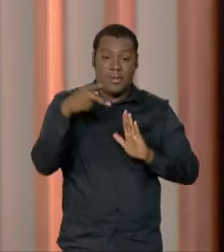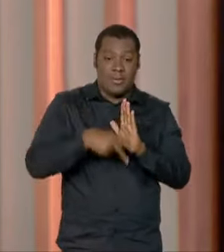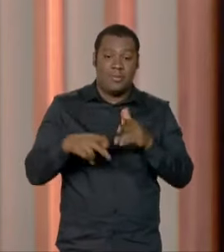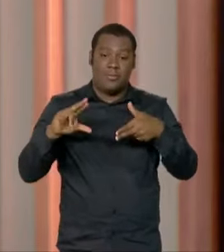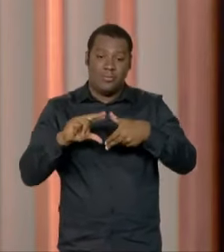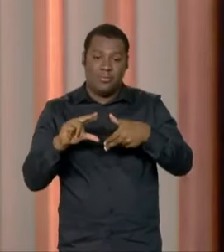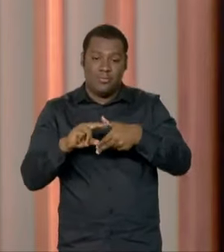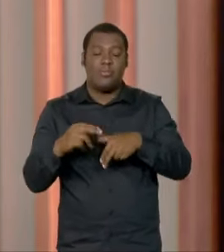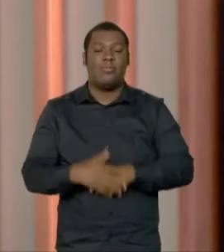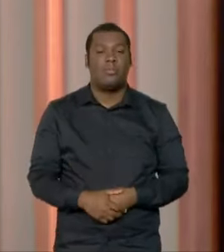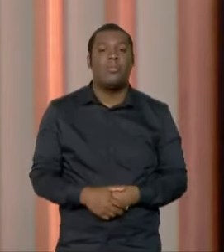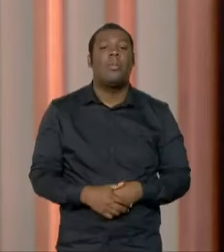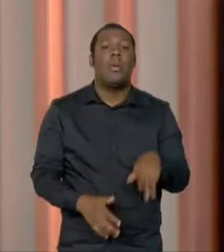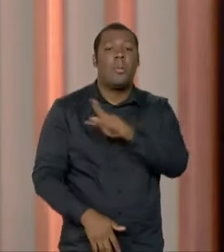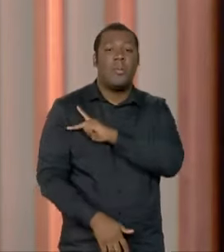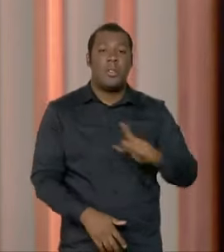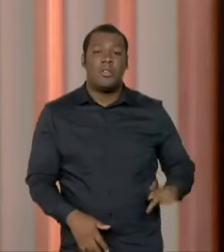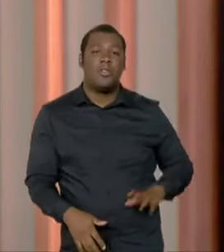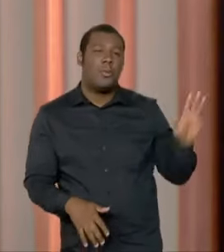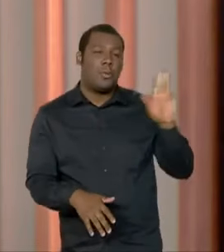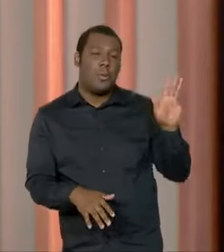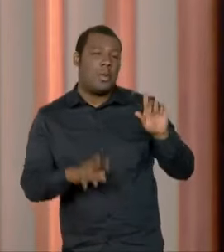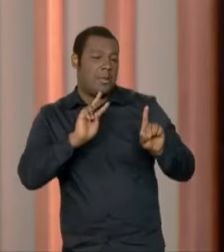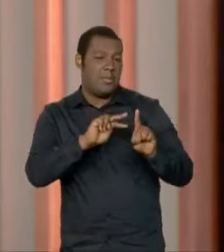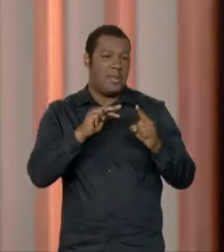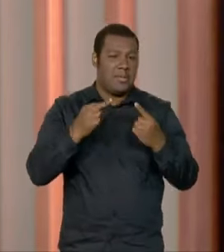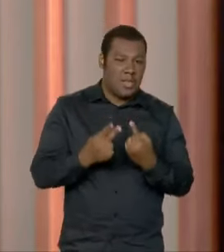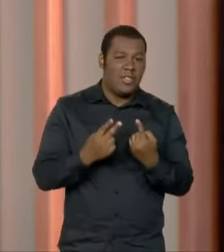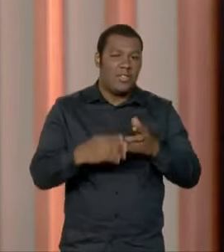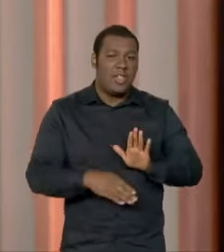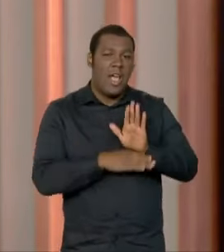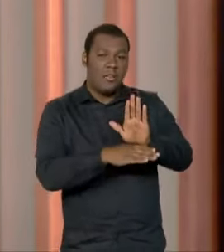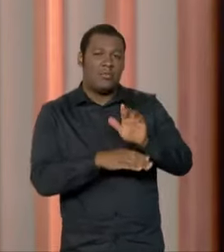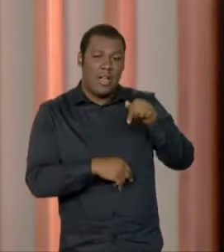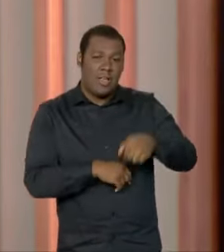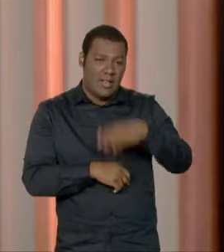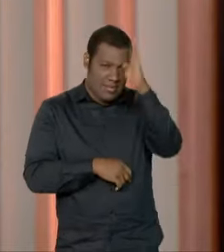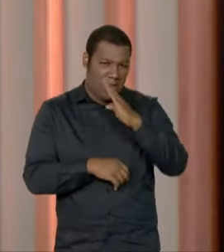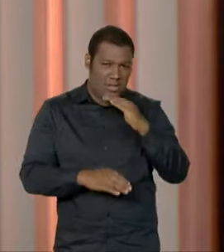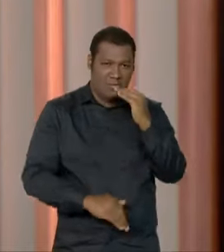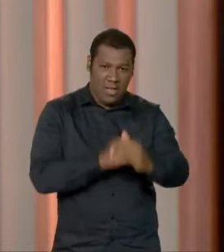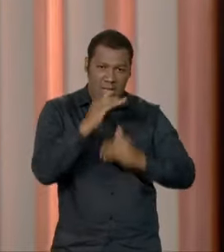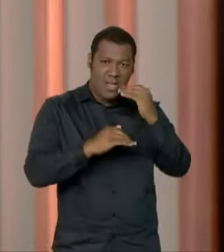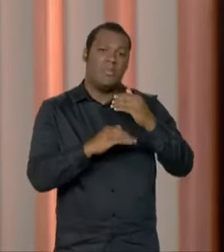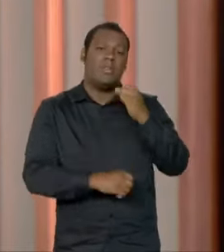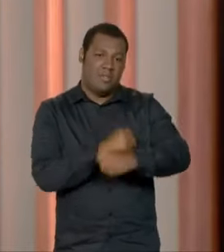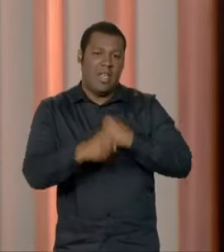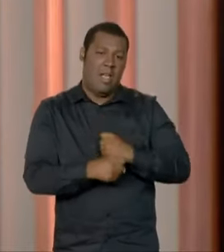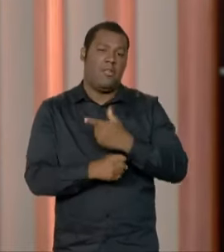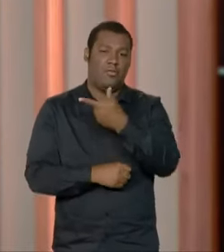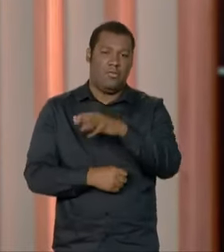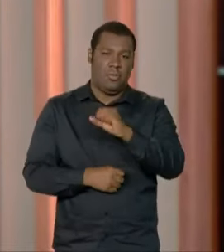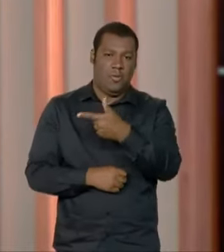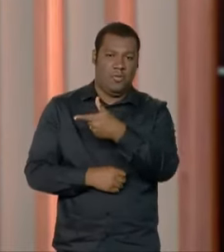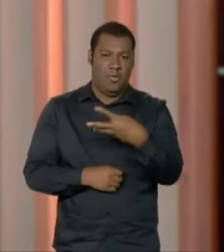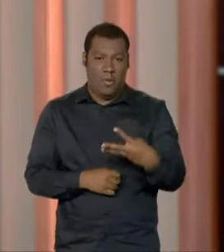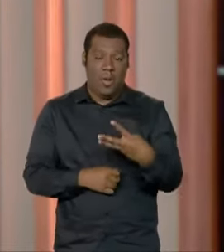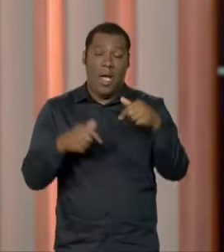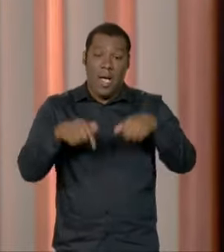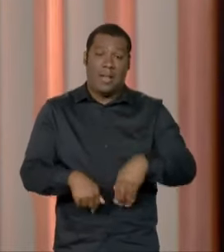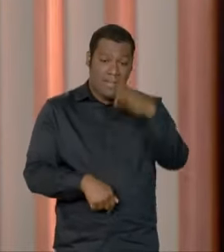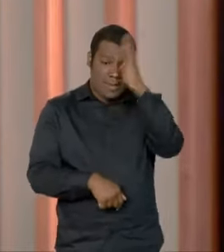O presidente Lula demonstrou muito otimismo em relação ao crescimento do país em 2024. Segundo ele, o Brasil vai